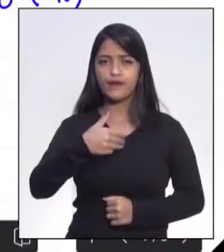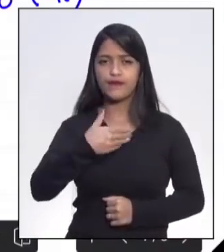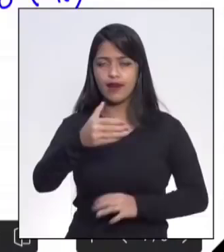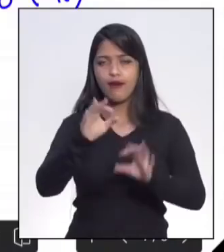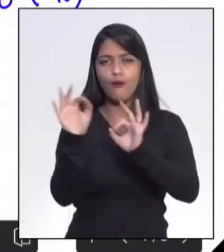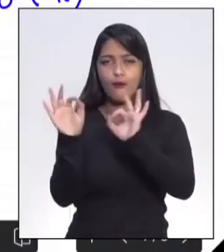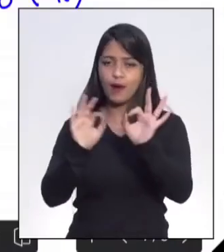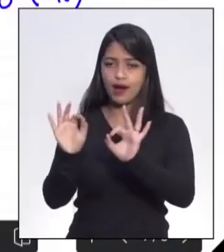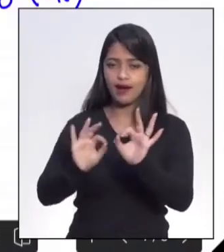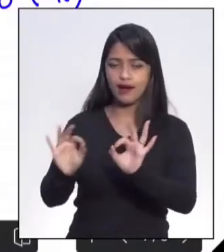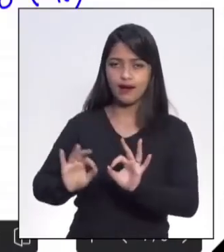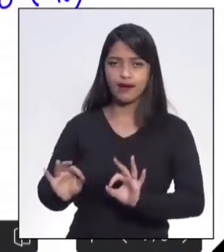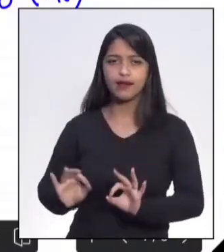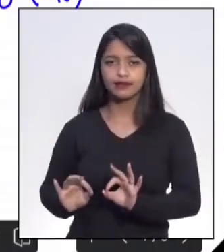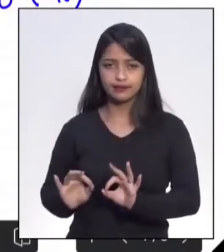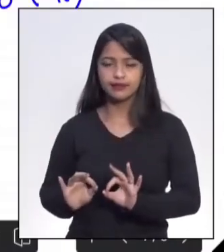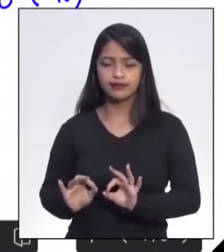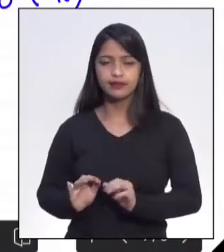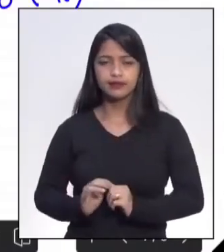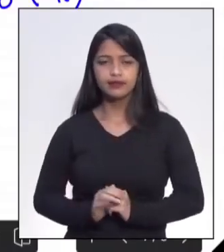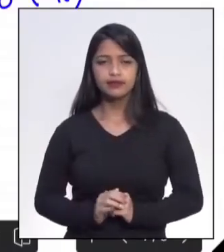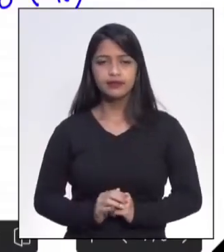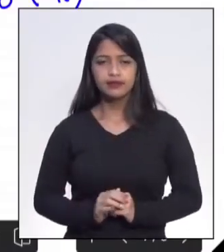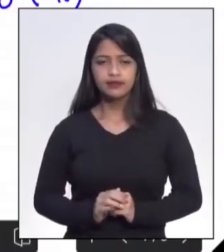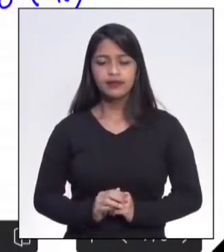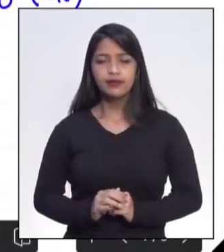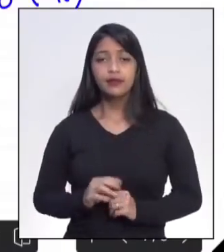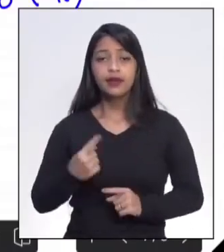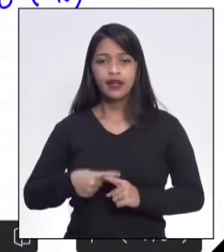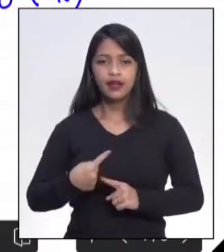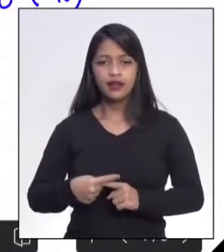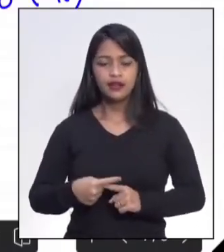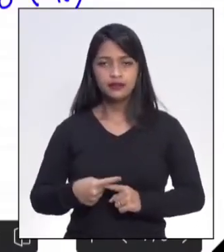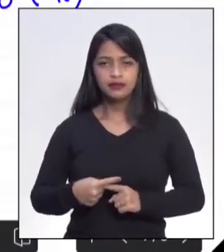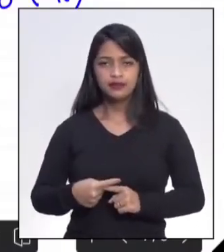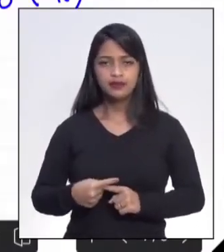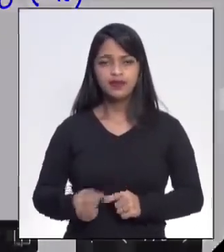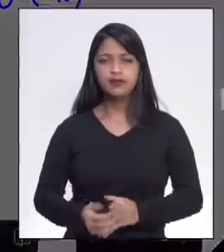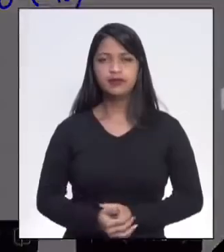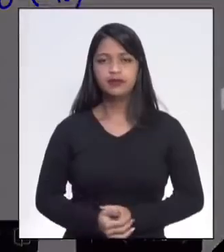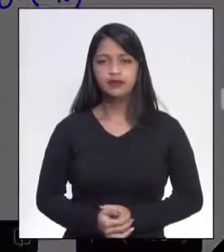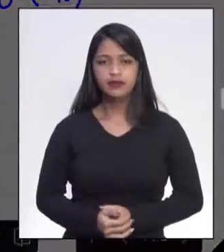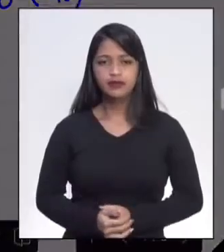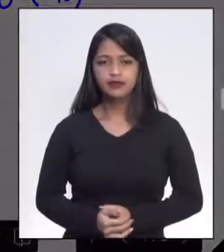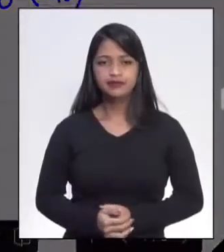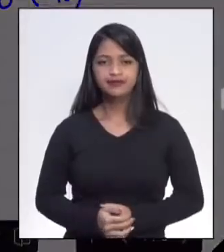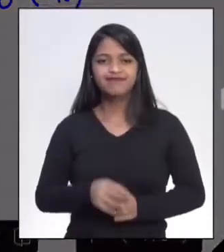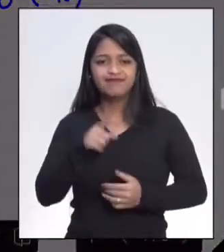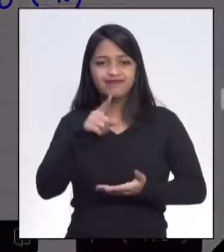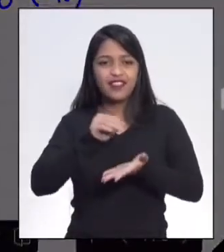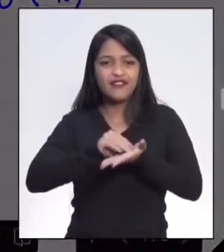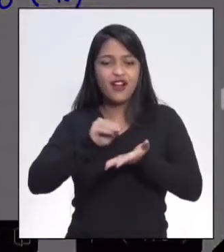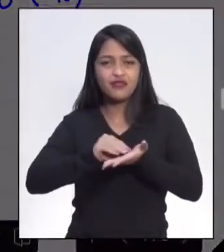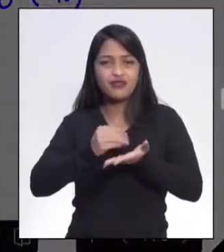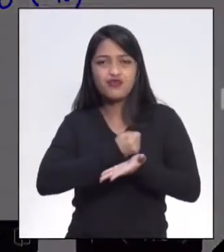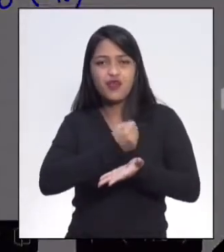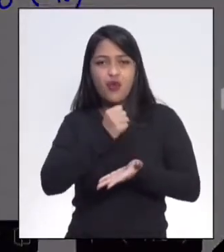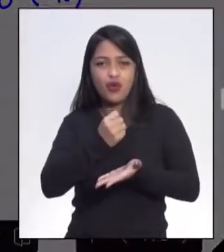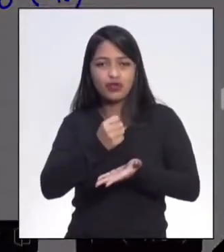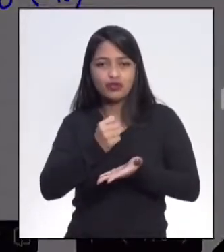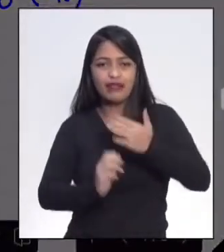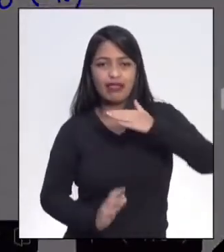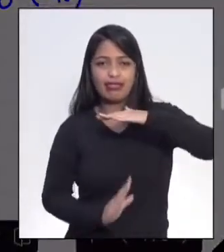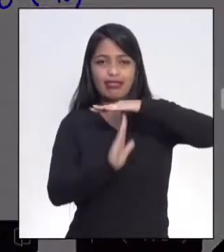essa ideia aqui, porque ele não foi até o 8. Então, aí eu vou